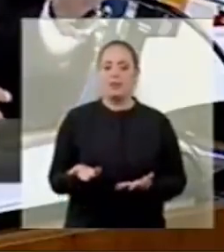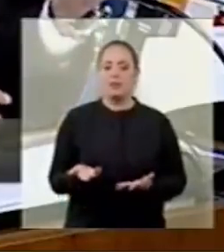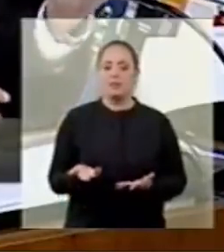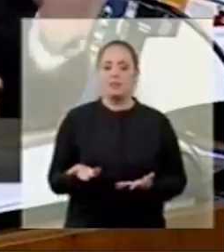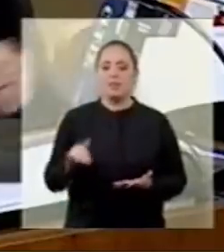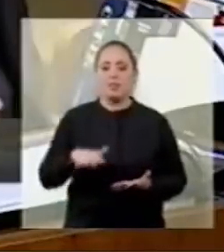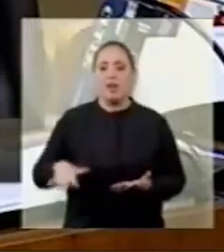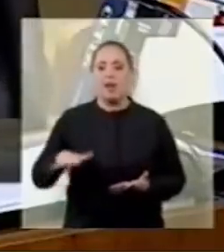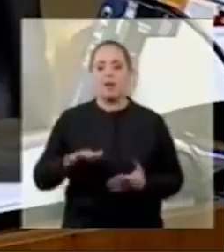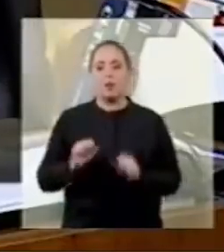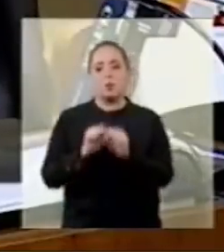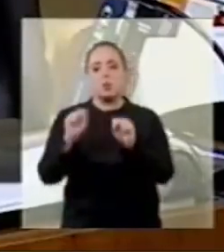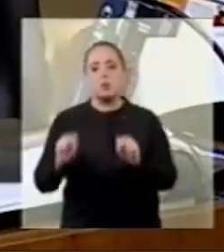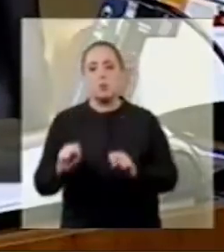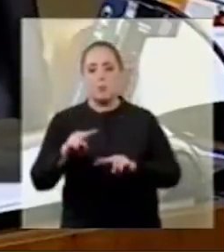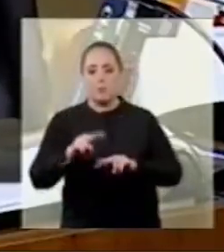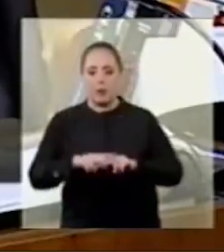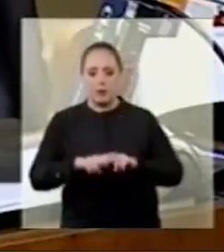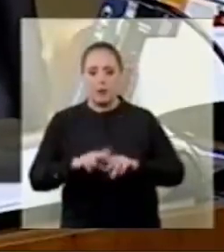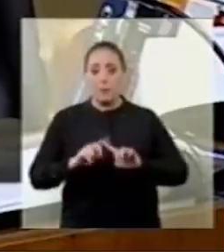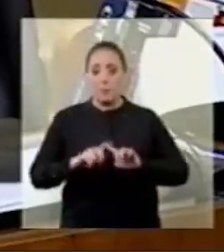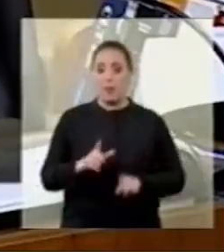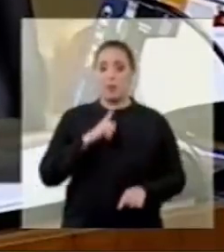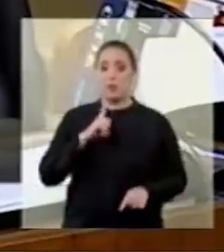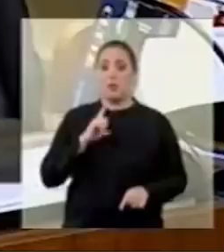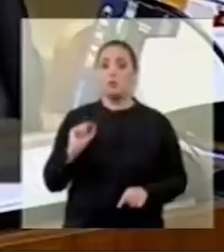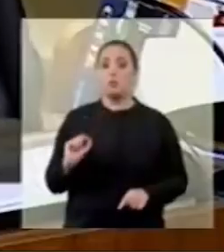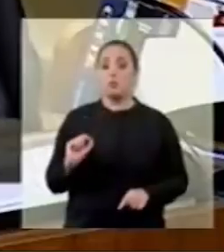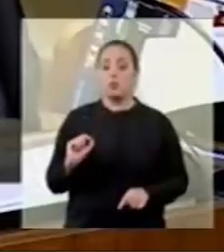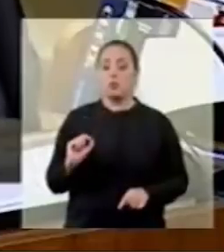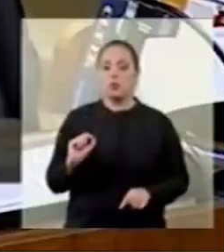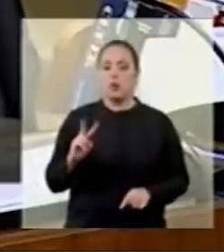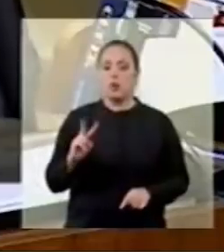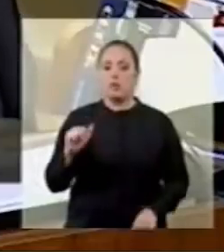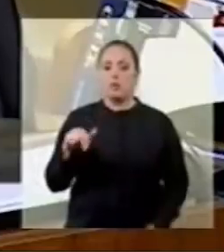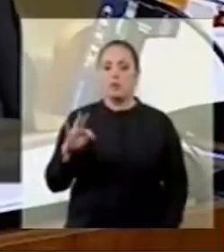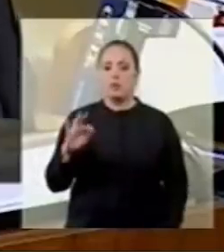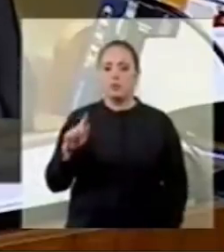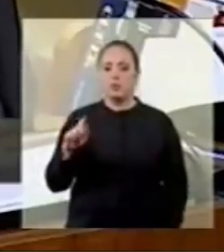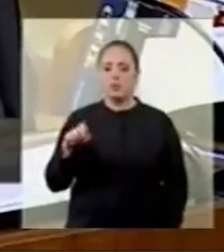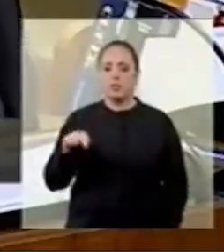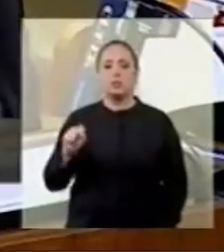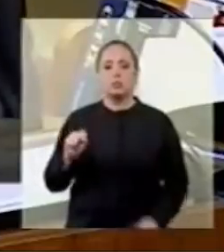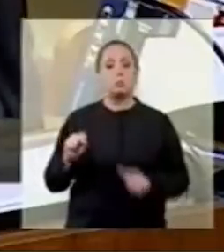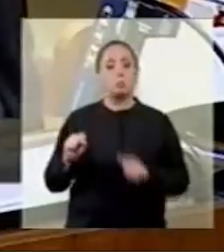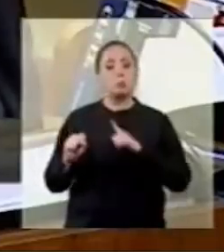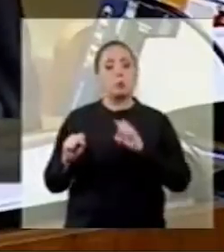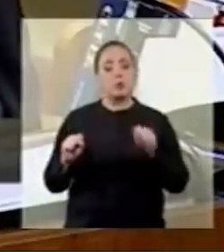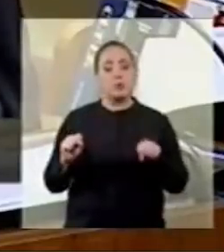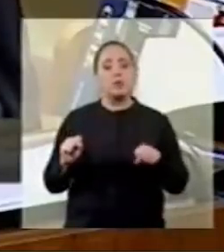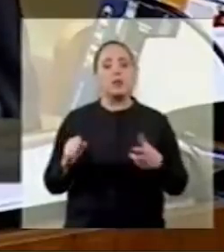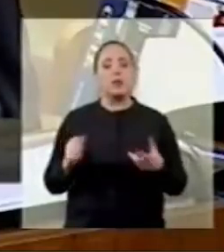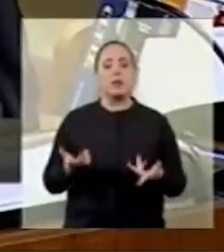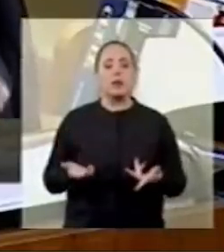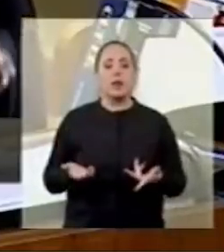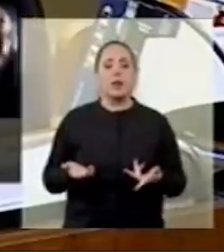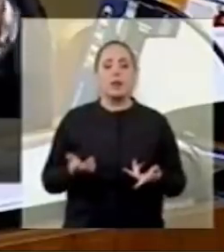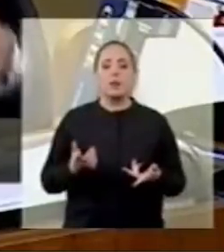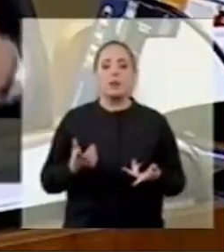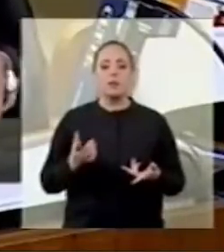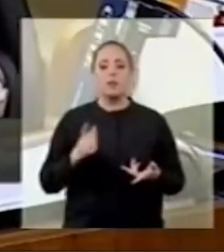sistema penitenciário, mas houve vantagens, houve uma